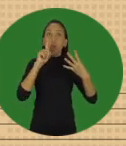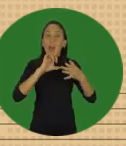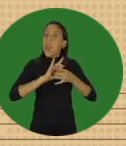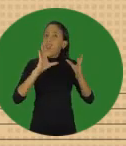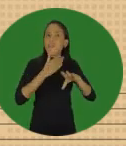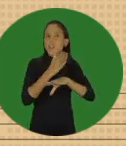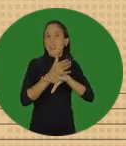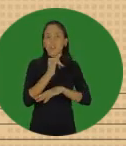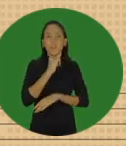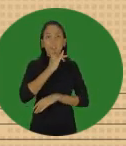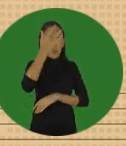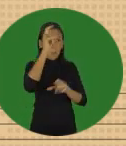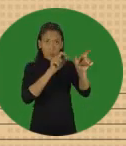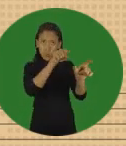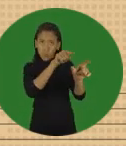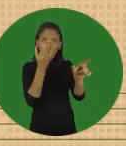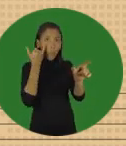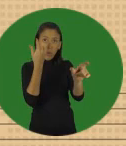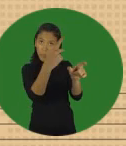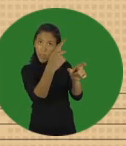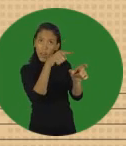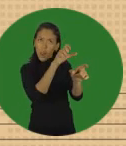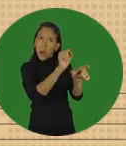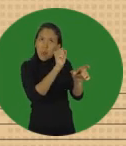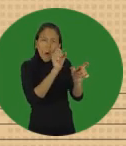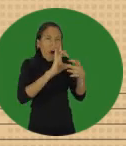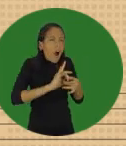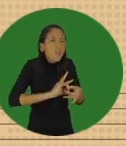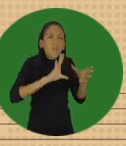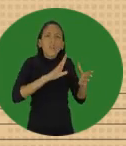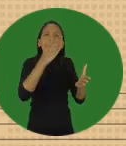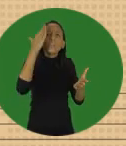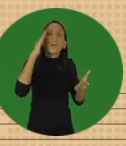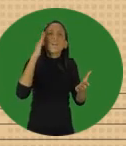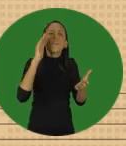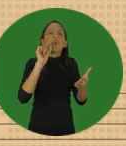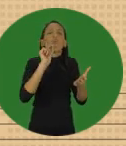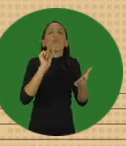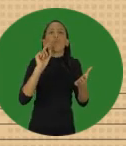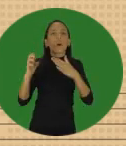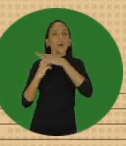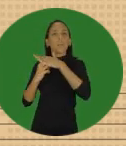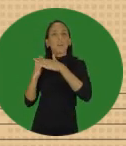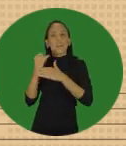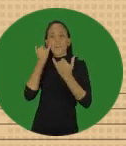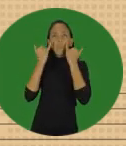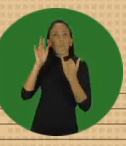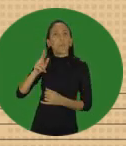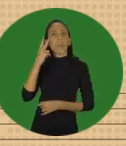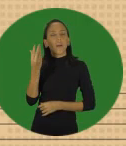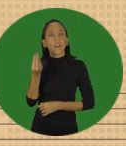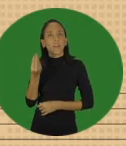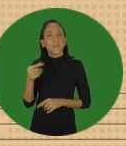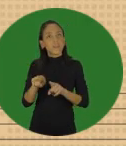dos dados, ou o dono dos dados, tem direito de saber o que a empresa fará com eles. O princípio da qualidade